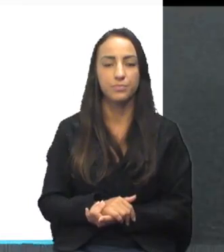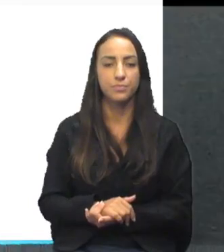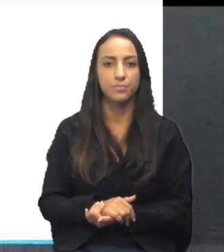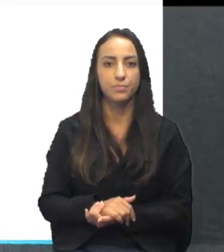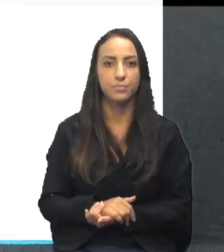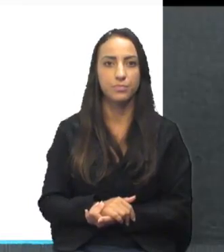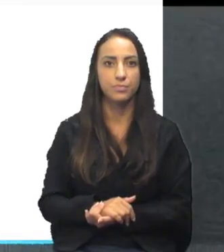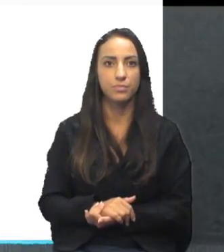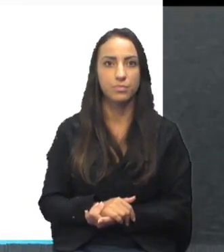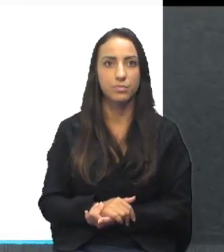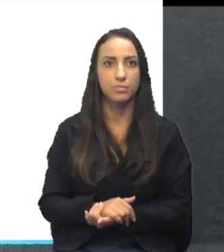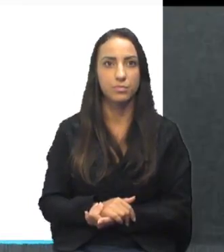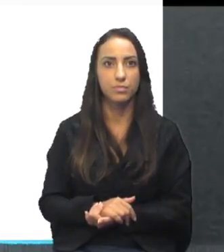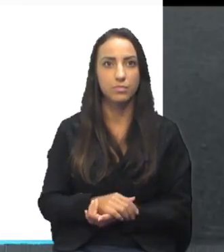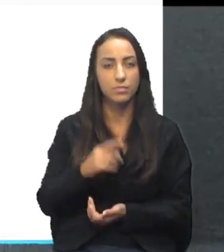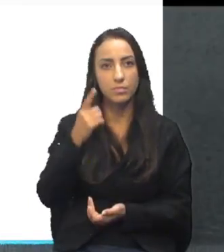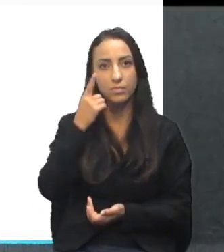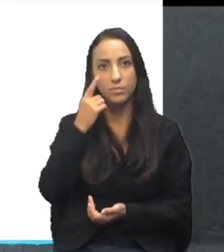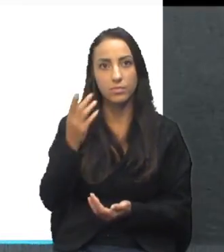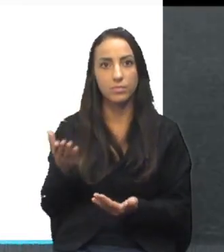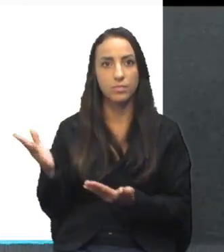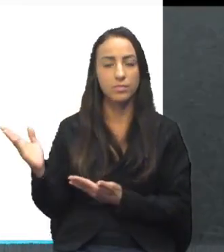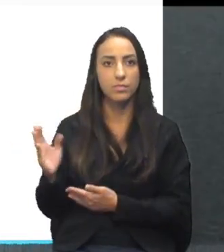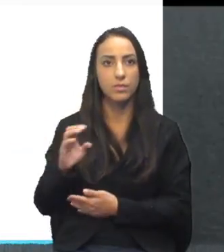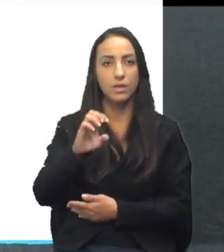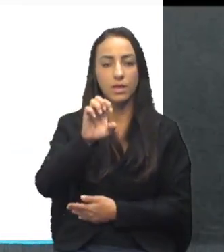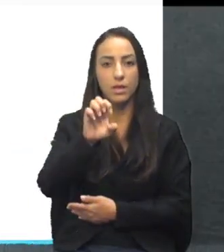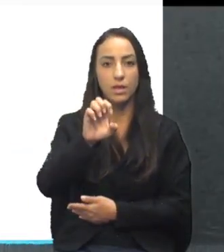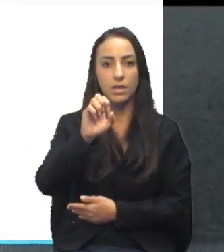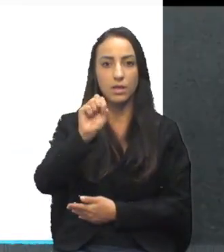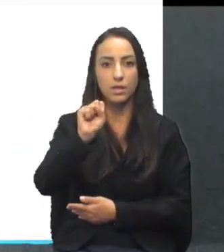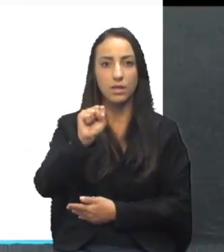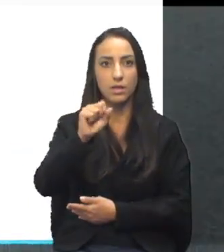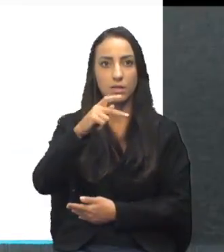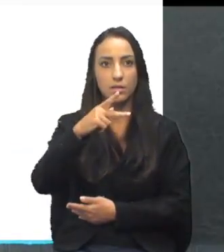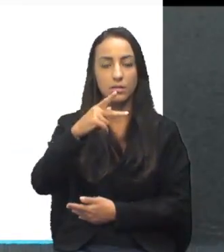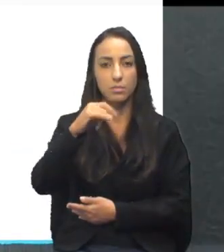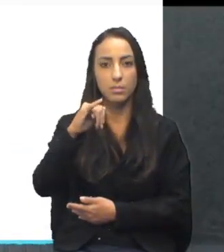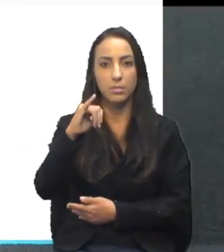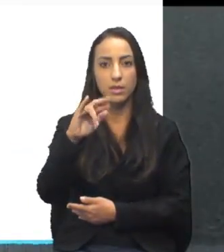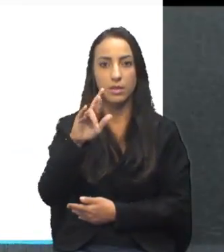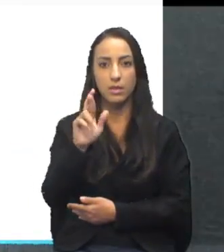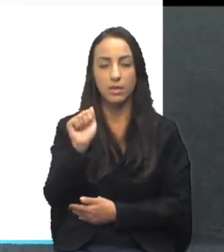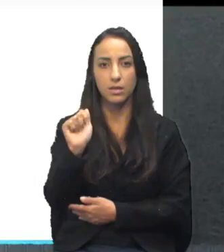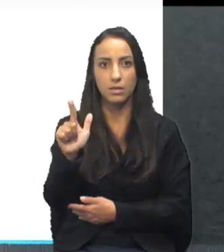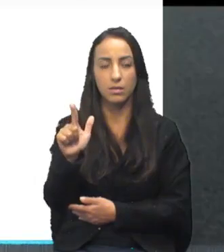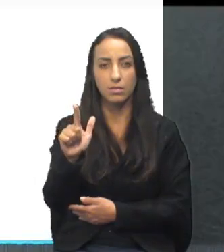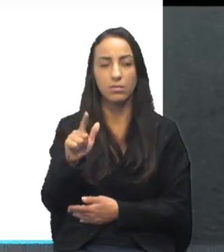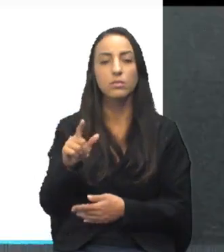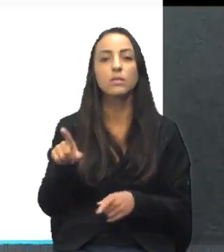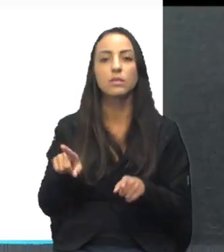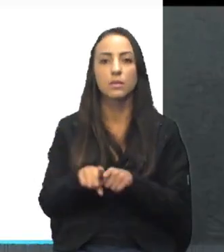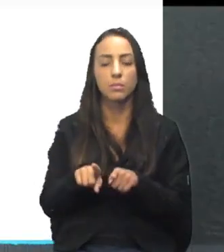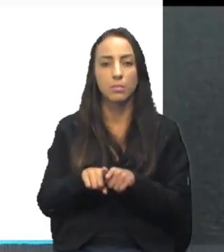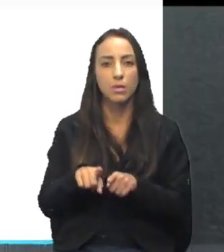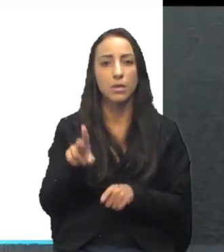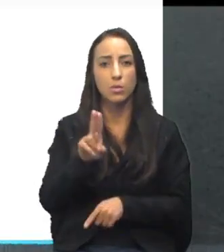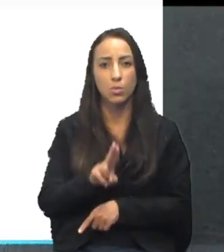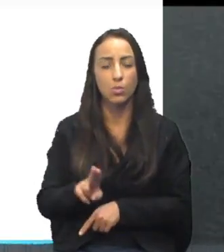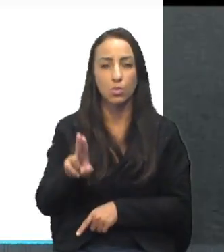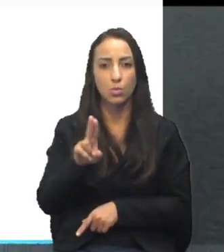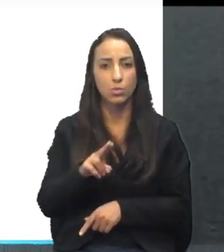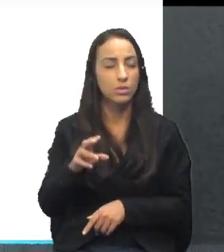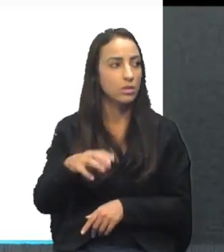vídeo. Temos o tipo de bandagem espiral, que nós também utilizamos em